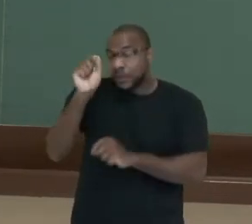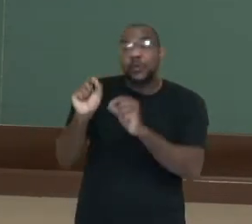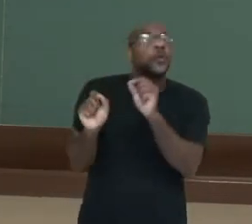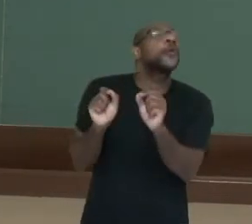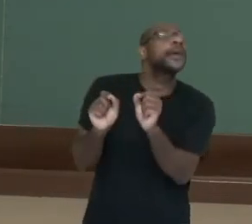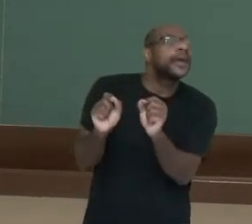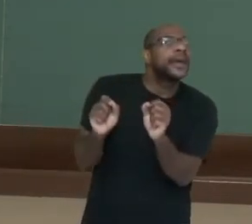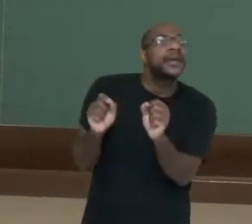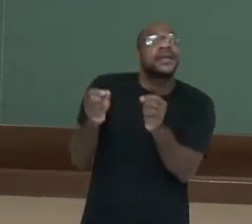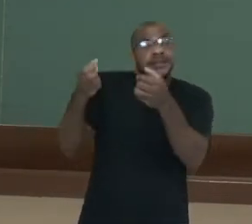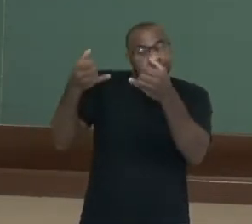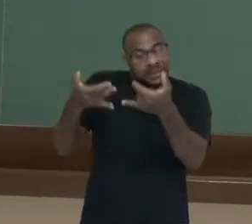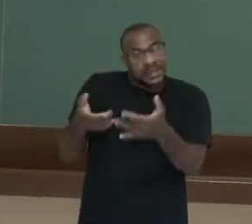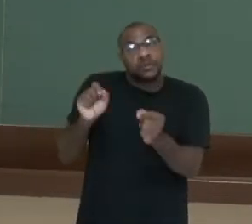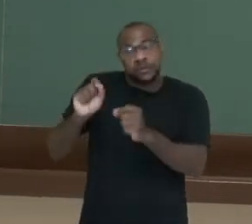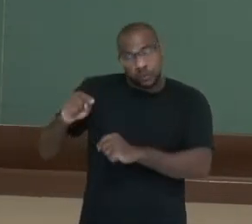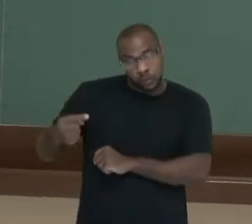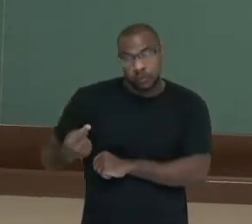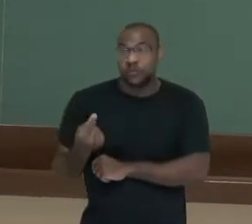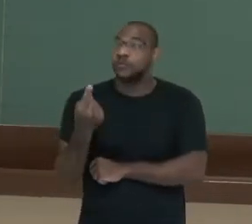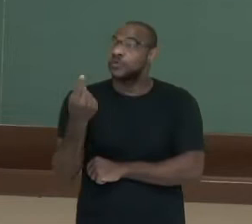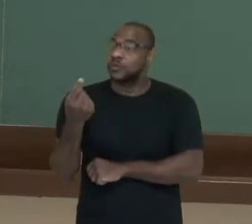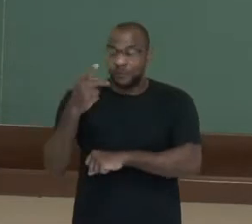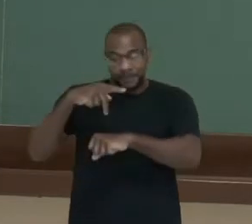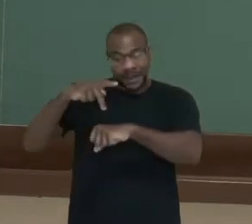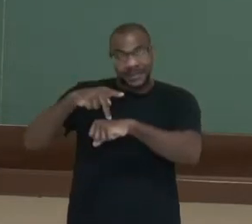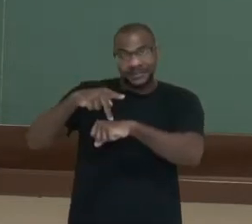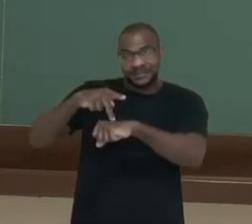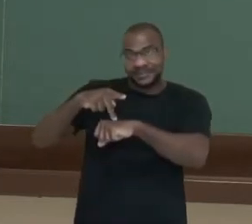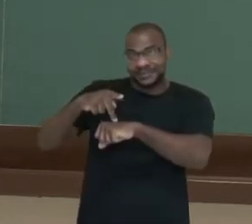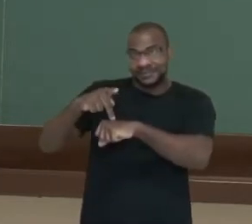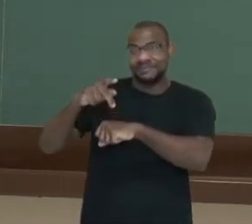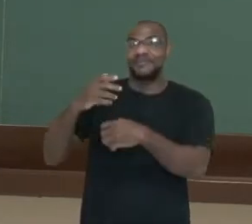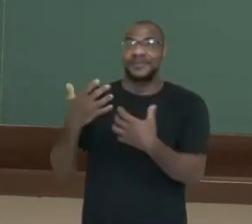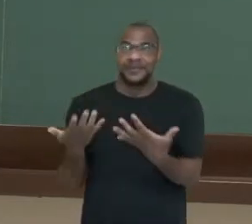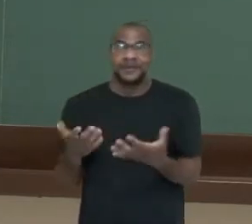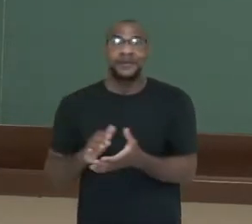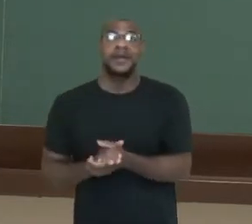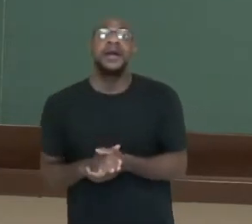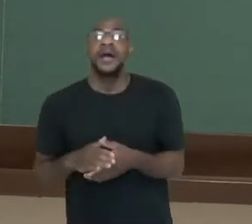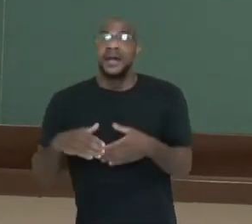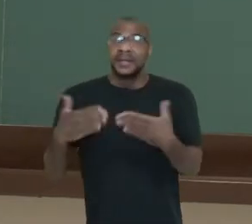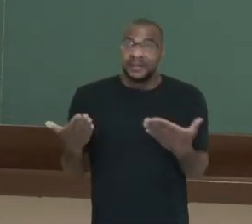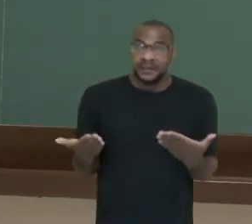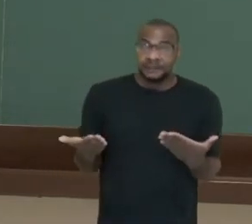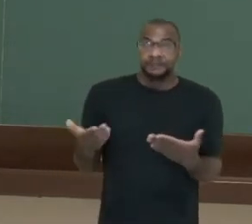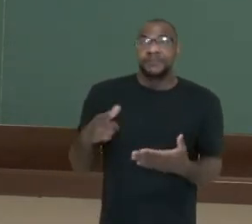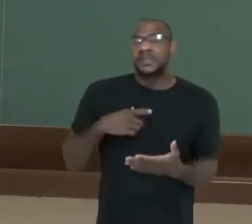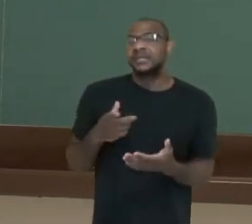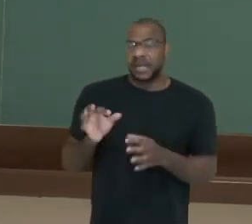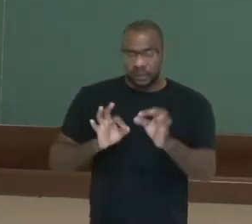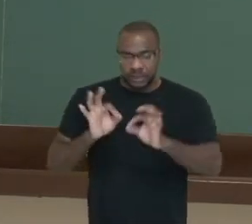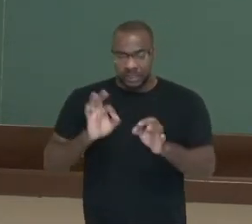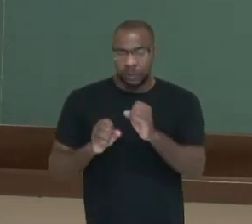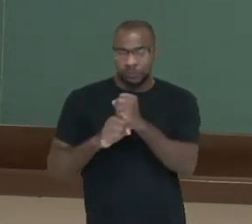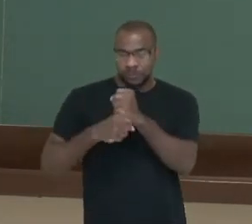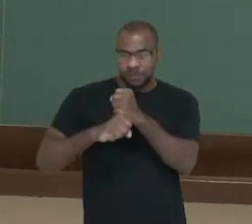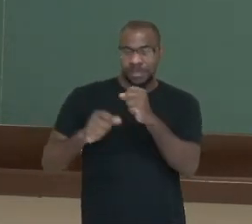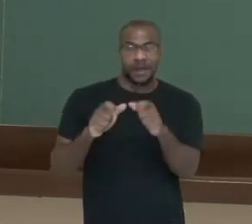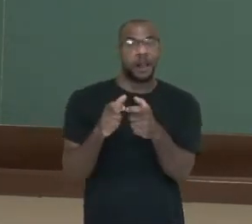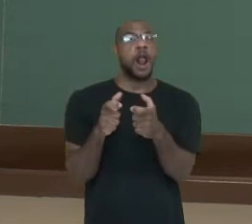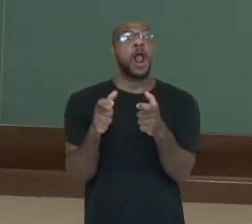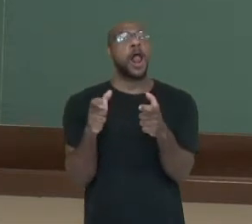nós não estamos falando de um único país, estamos falando de vários. Essa organização cresceu, este modelo ganhou